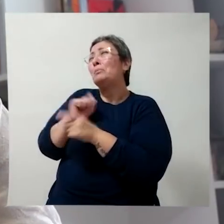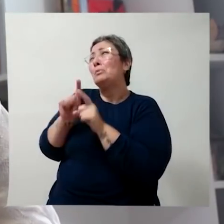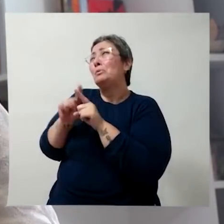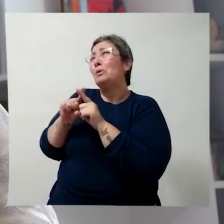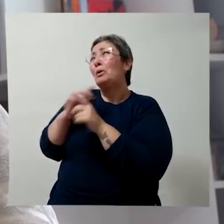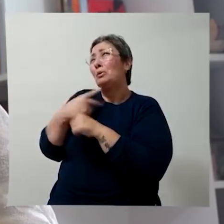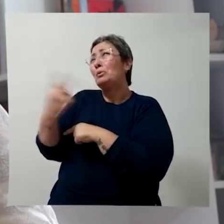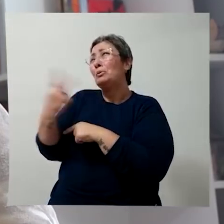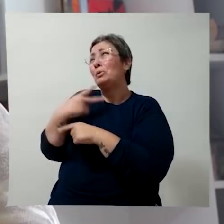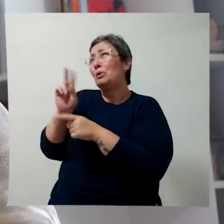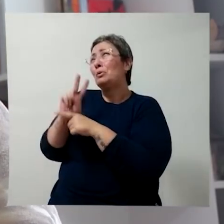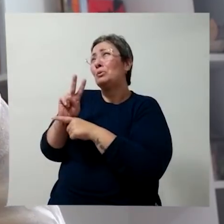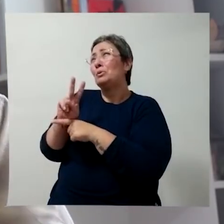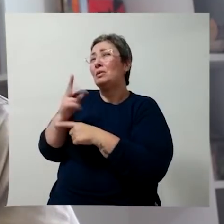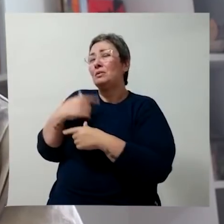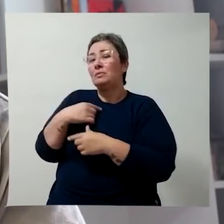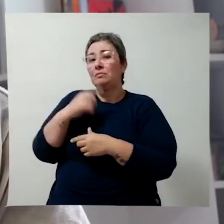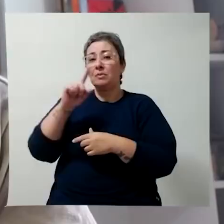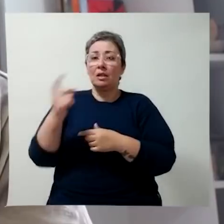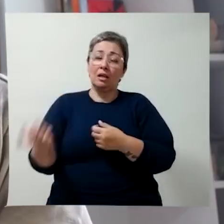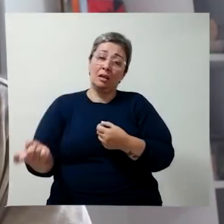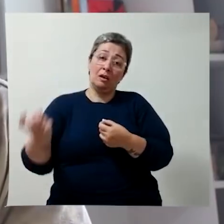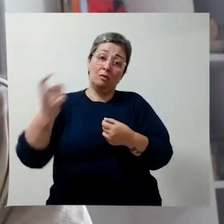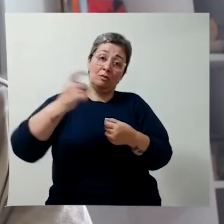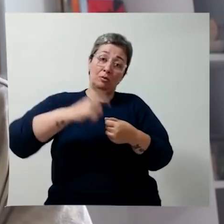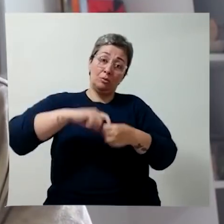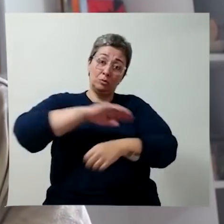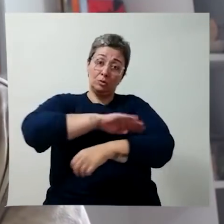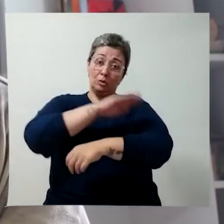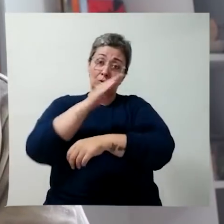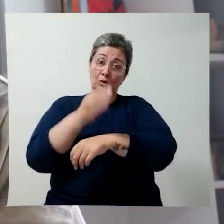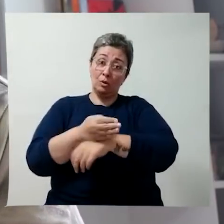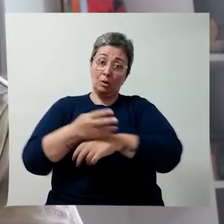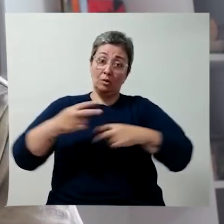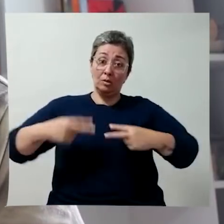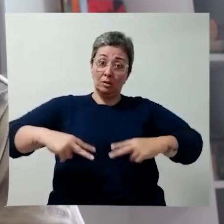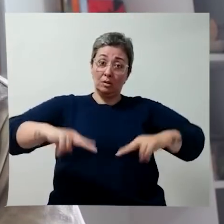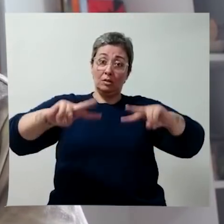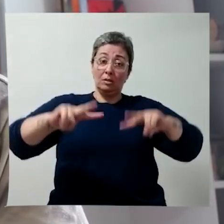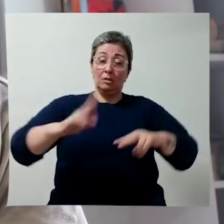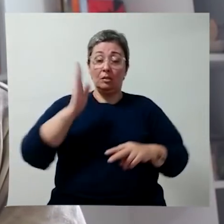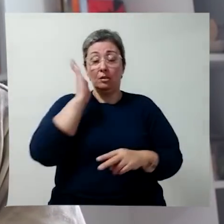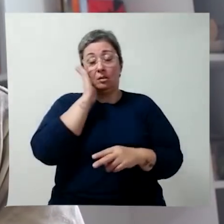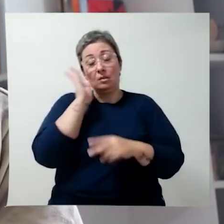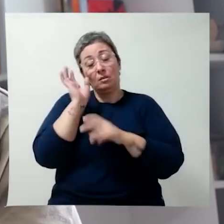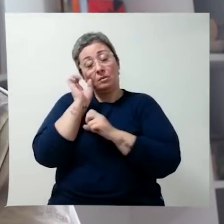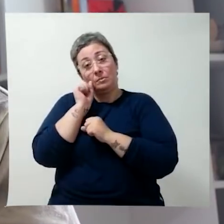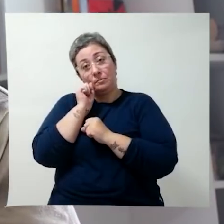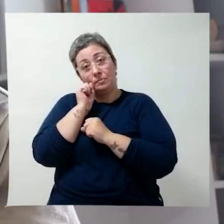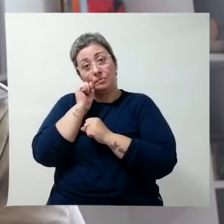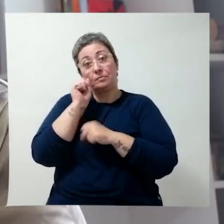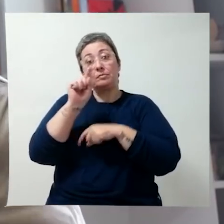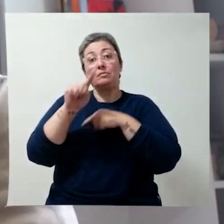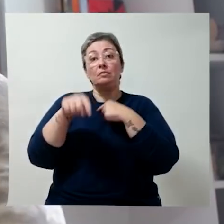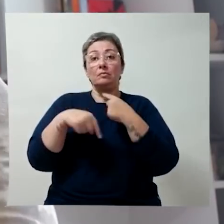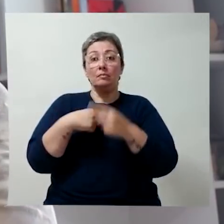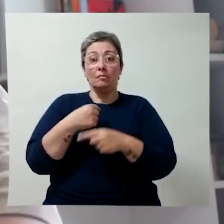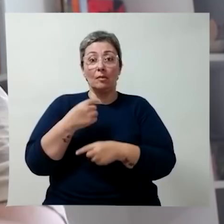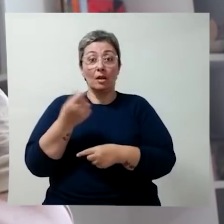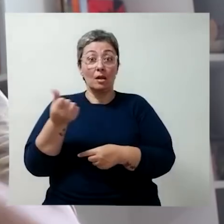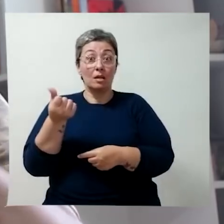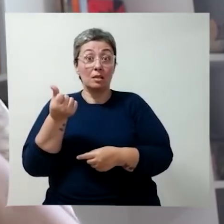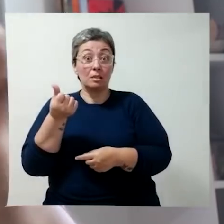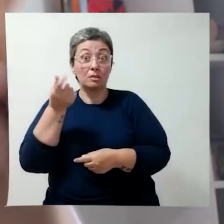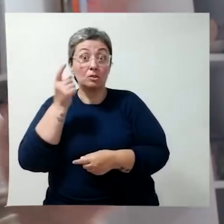cuide de nós. Foi então que ela voltou para sua oca, deitou na rede e conseguiu dormir. Nisso, passou